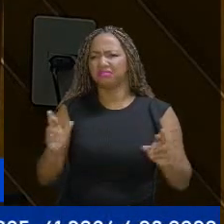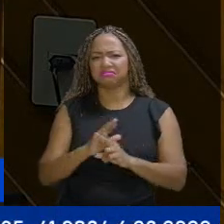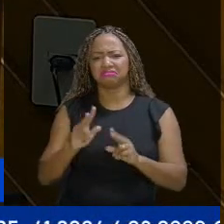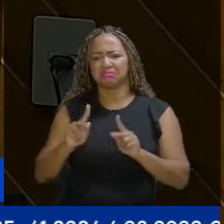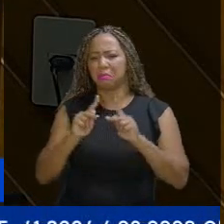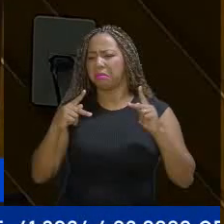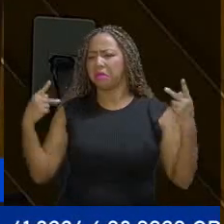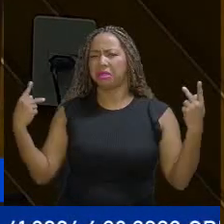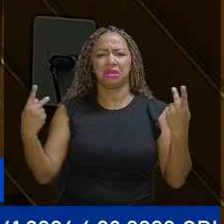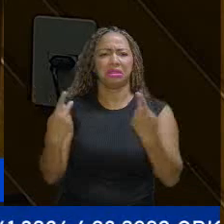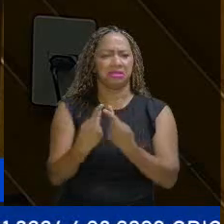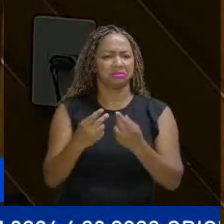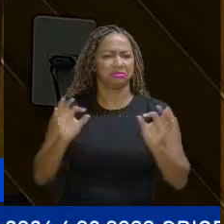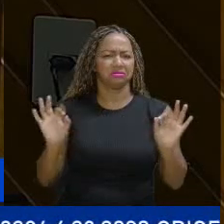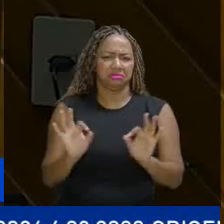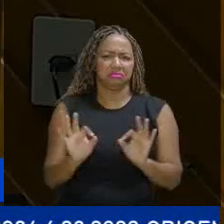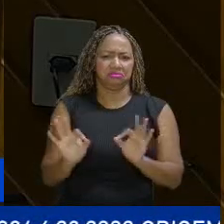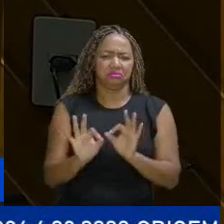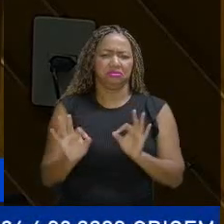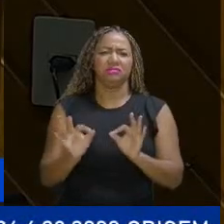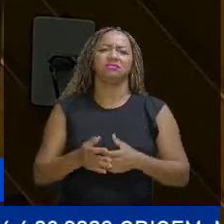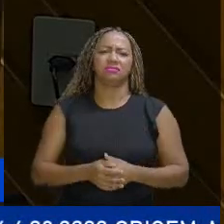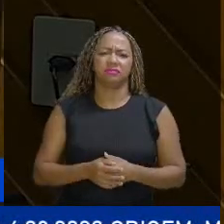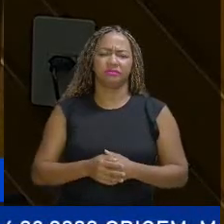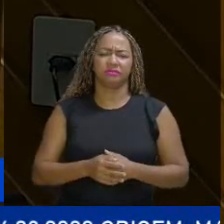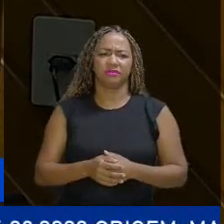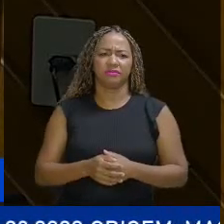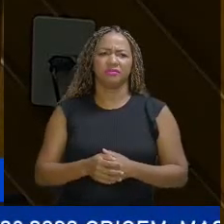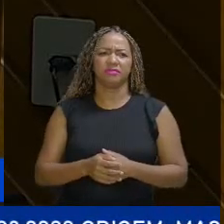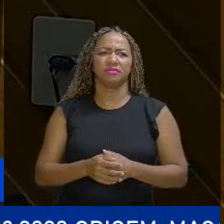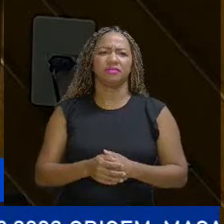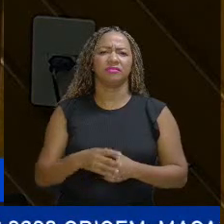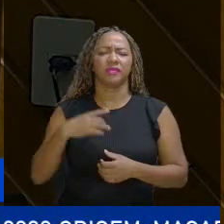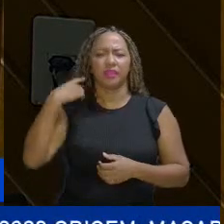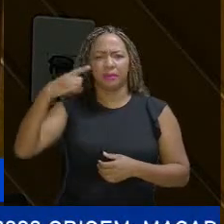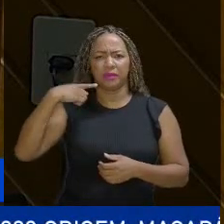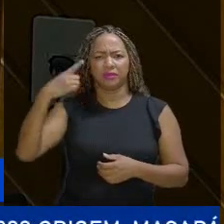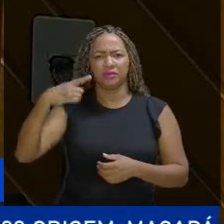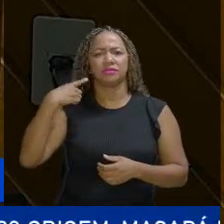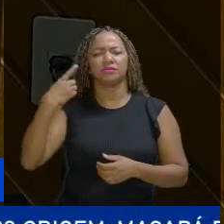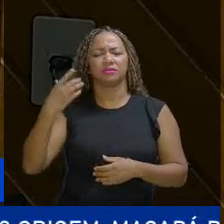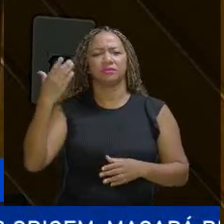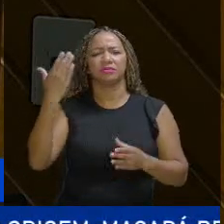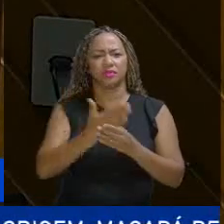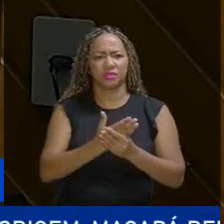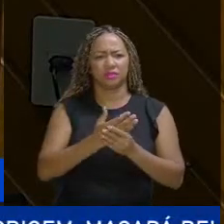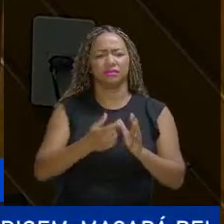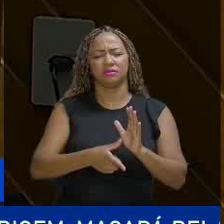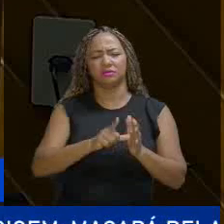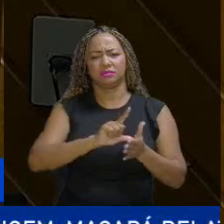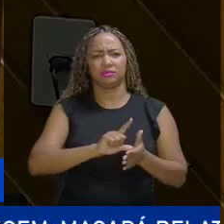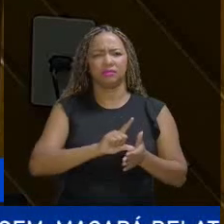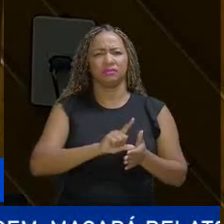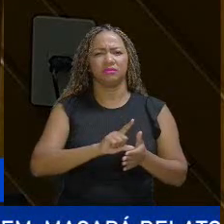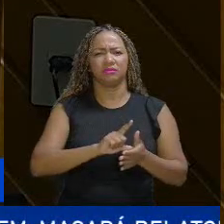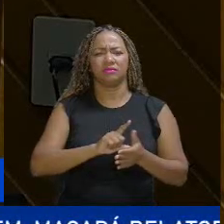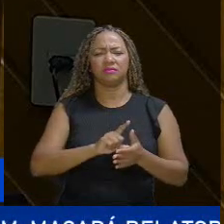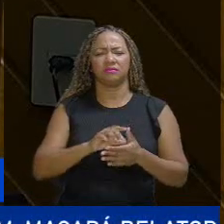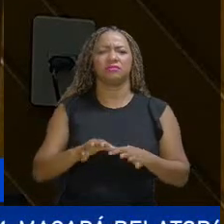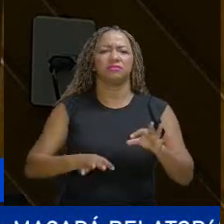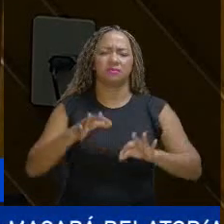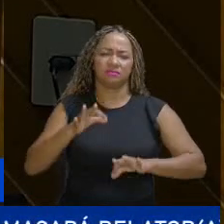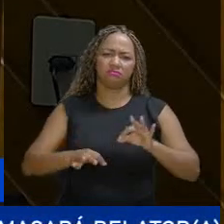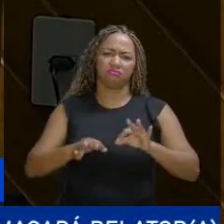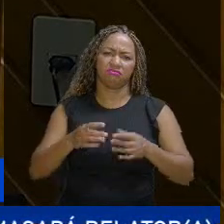relação com que foi levantado pelo ilustre advogado em relação ao processo anterior, julgamento de